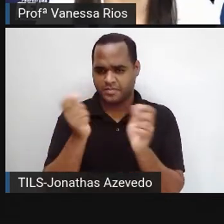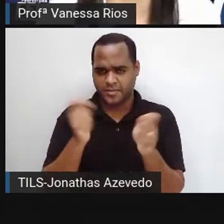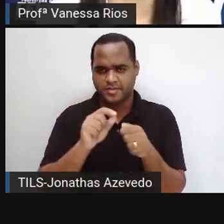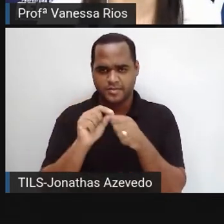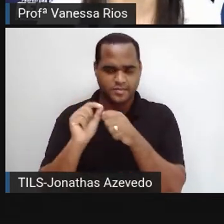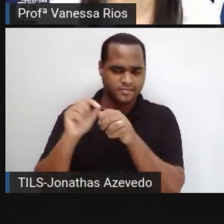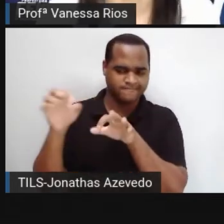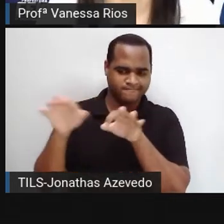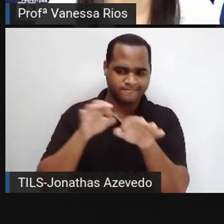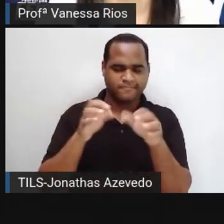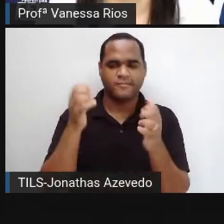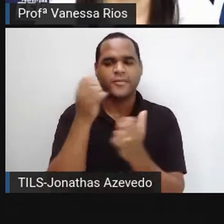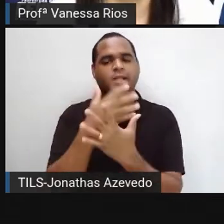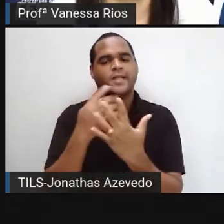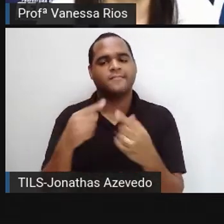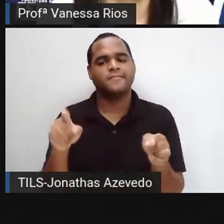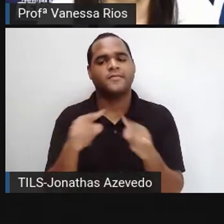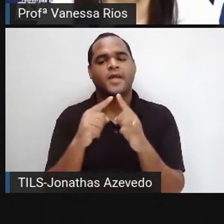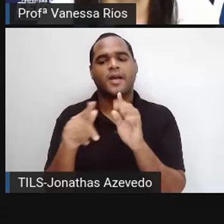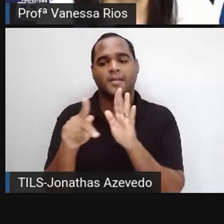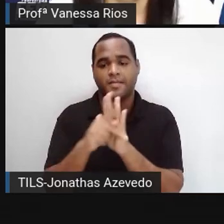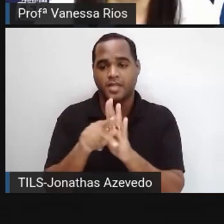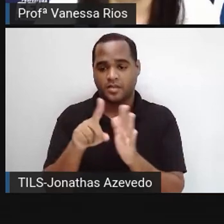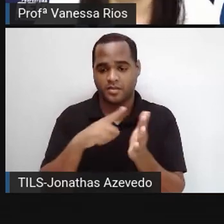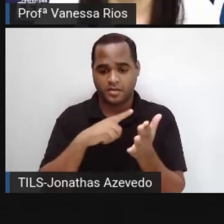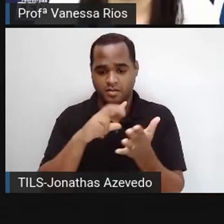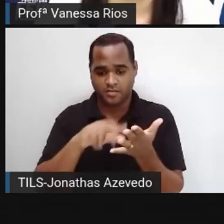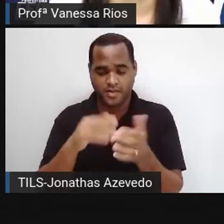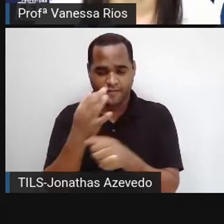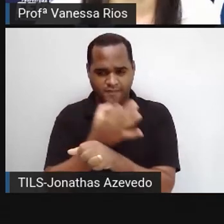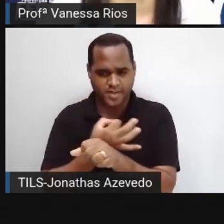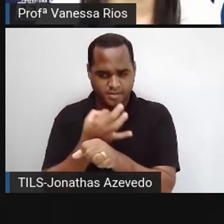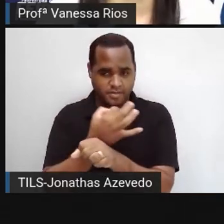que a música, né, faça parte aí das nossas férias?